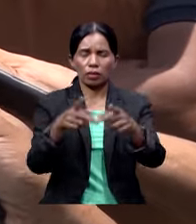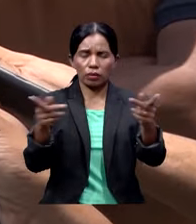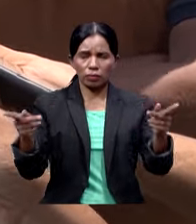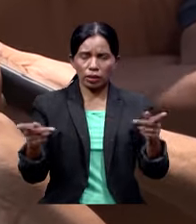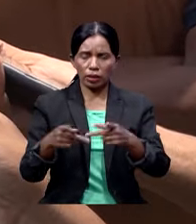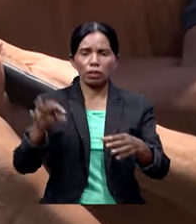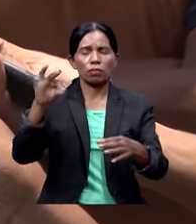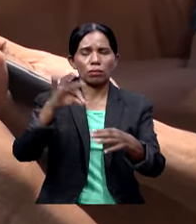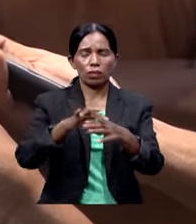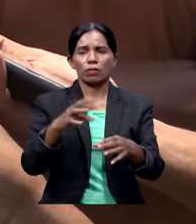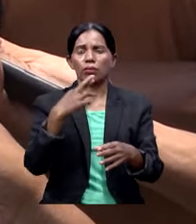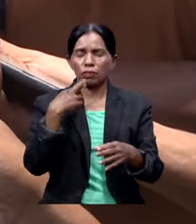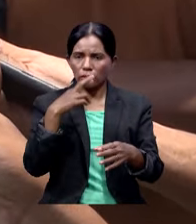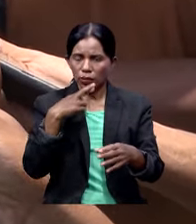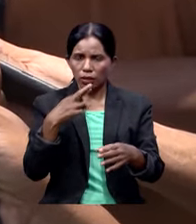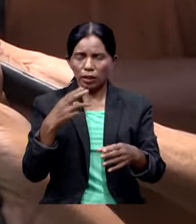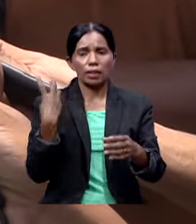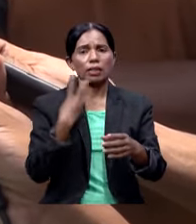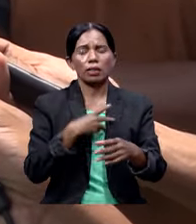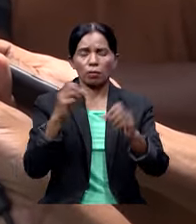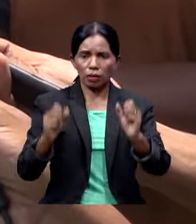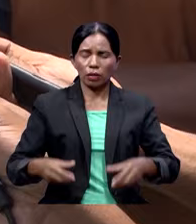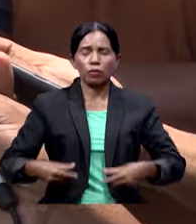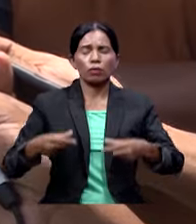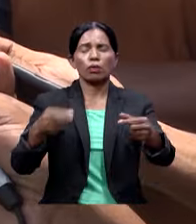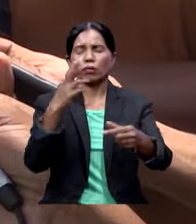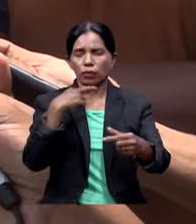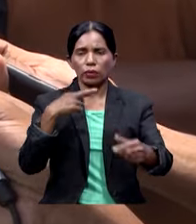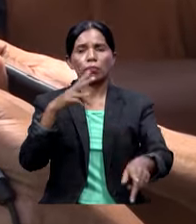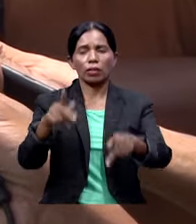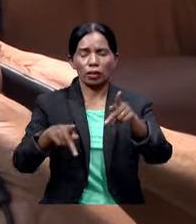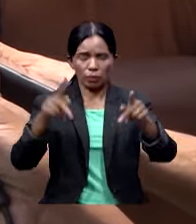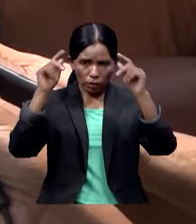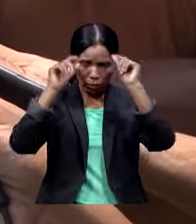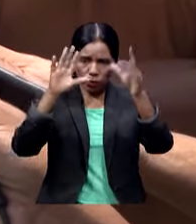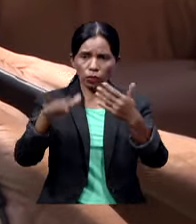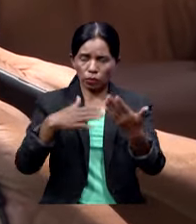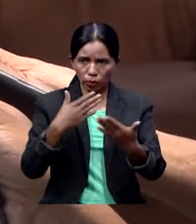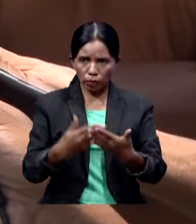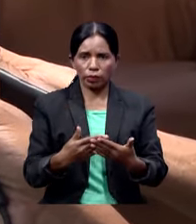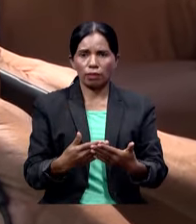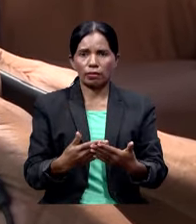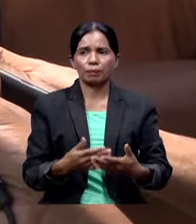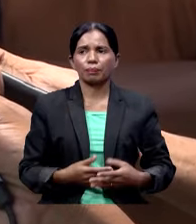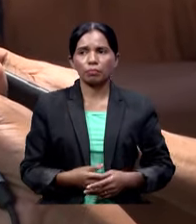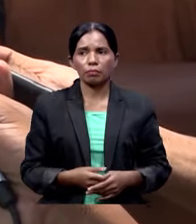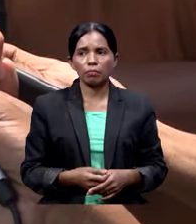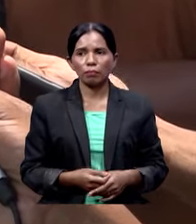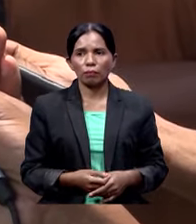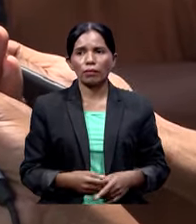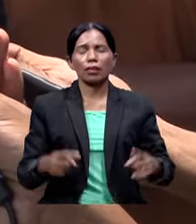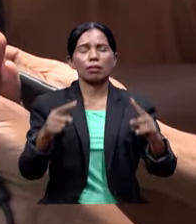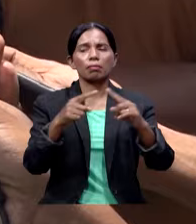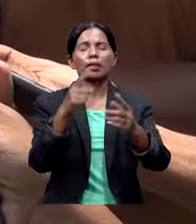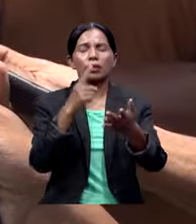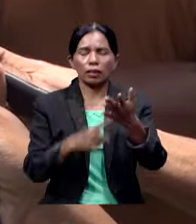fini non eita bele fornece fini ba Timor larantomak pelo menos ba saída